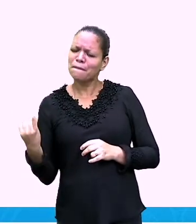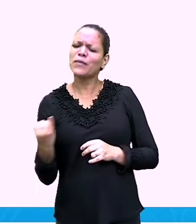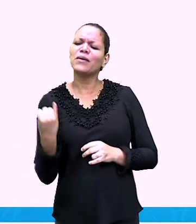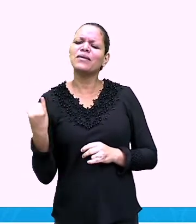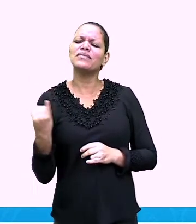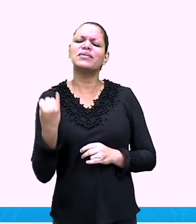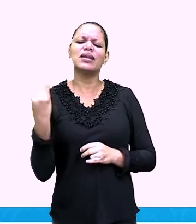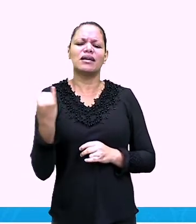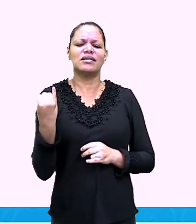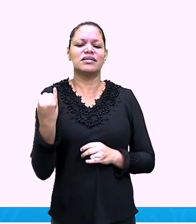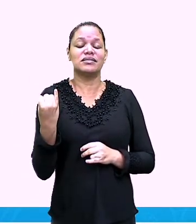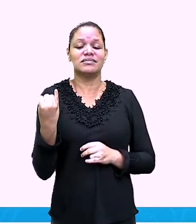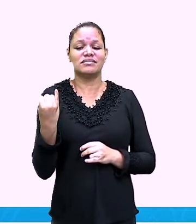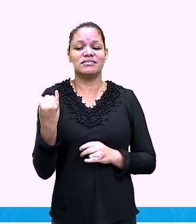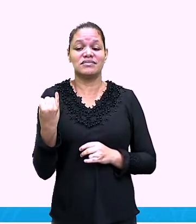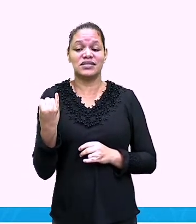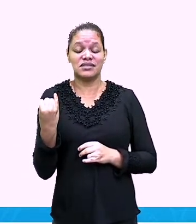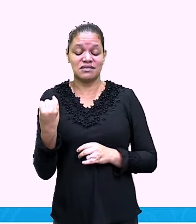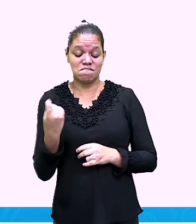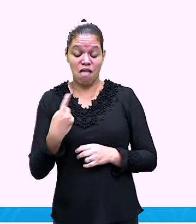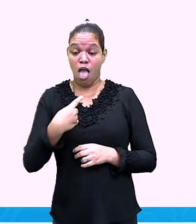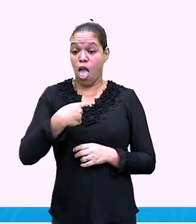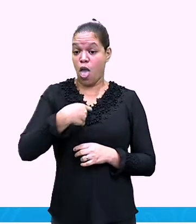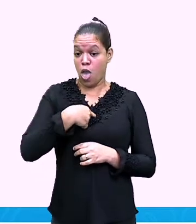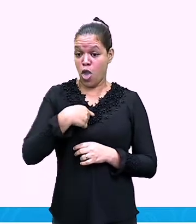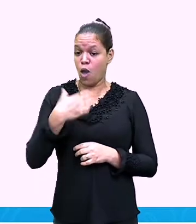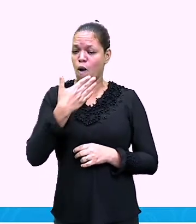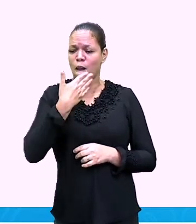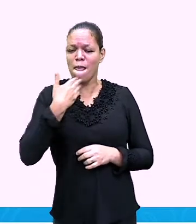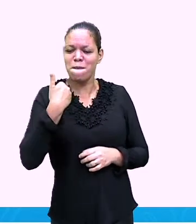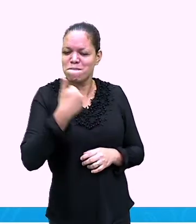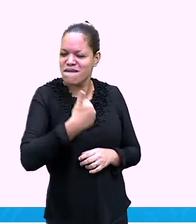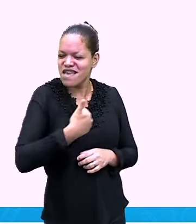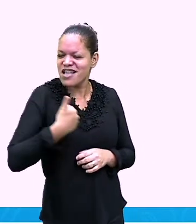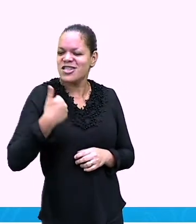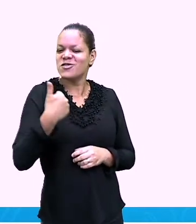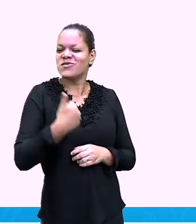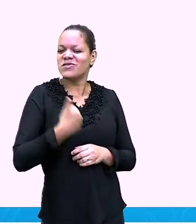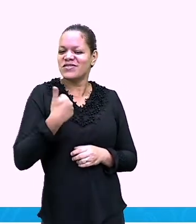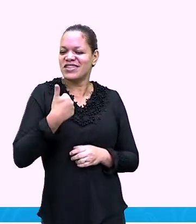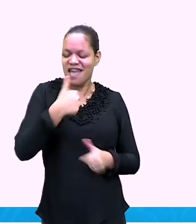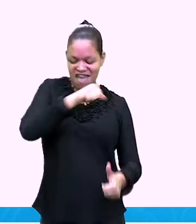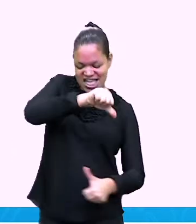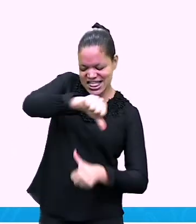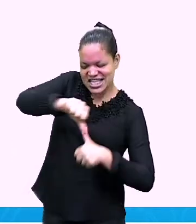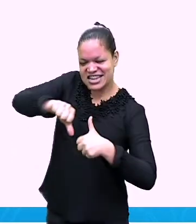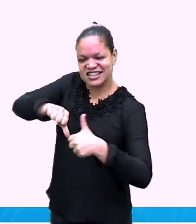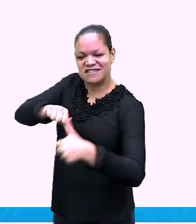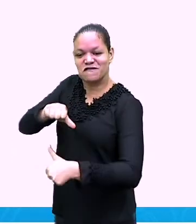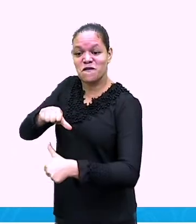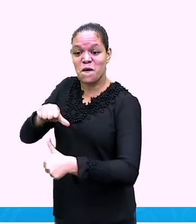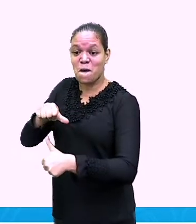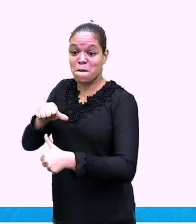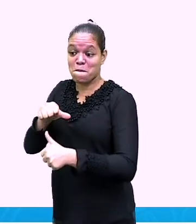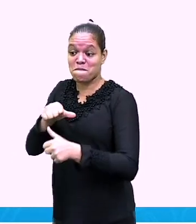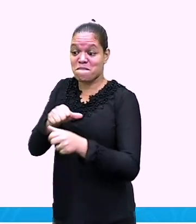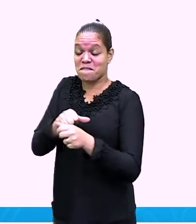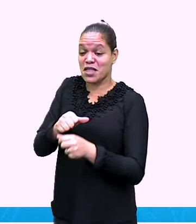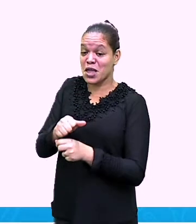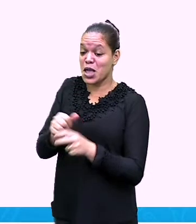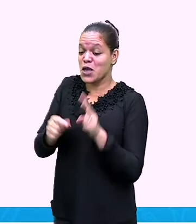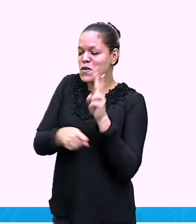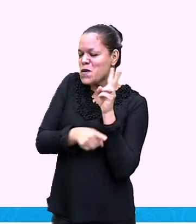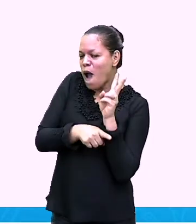Como os resultados melhoraram muito, eu até me tornei o assistente do terceiro ano, que